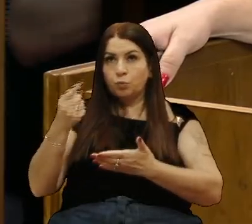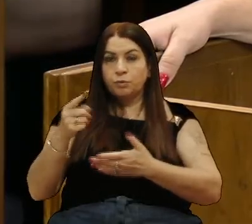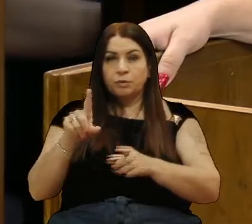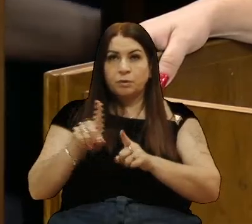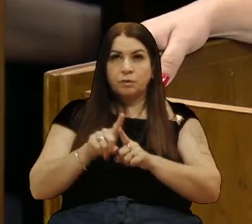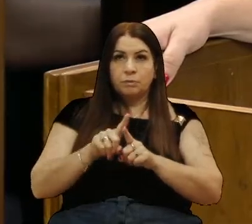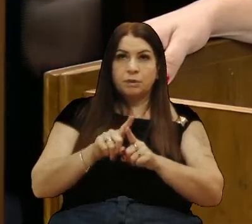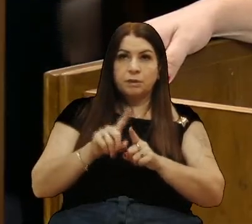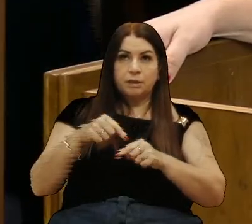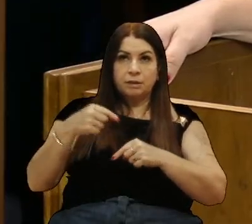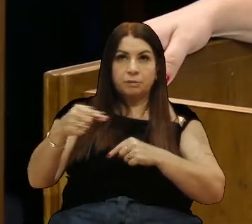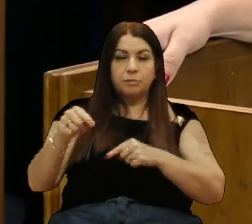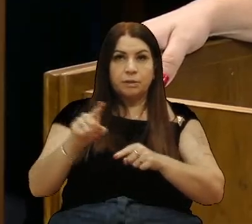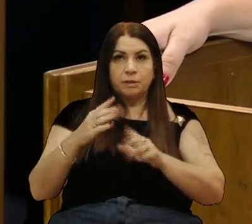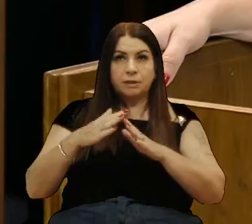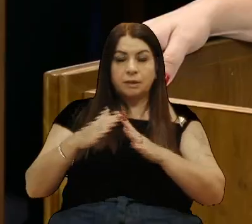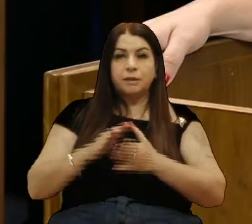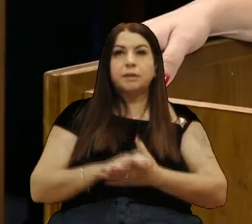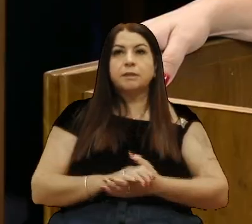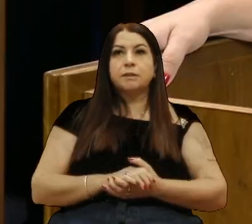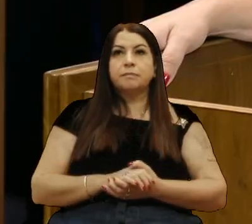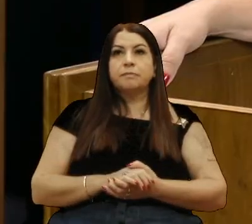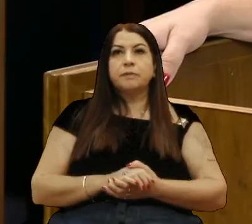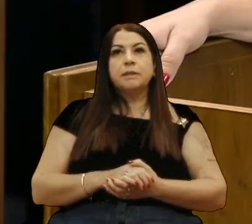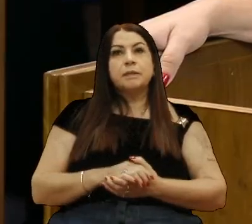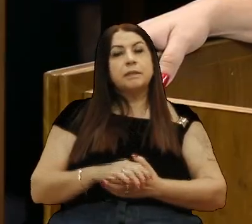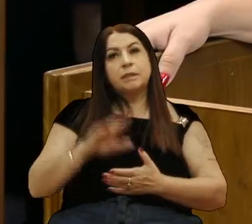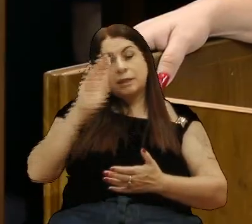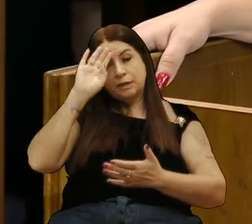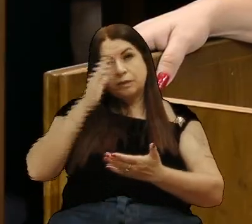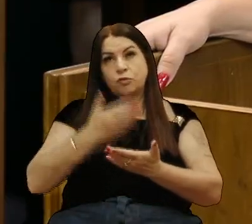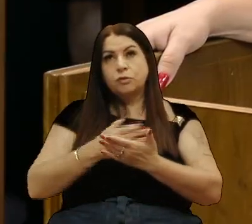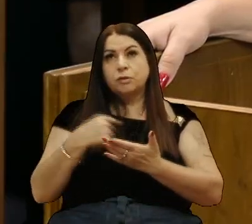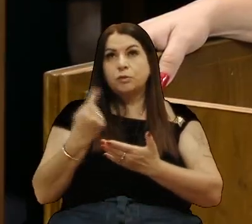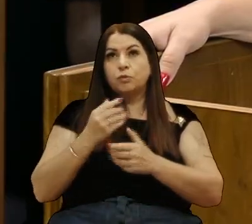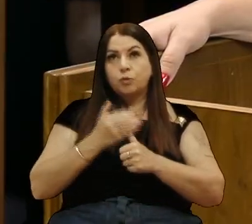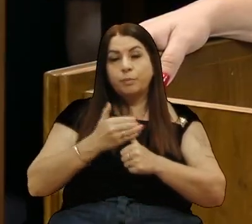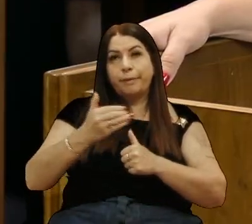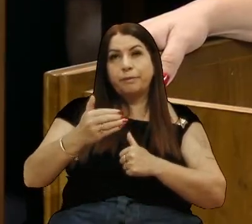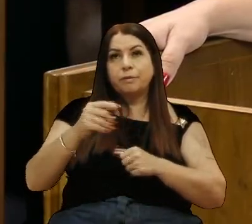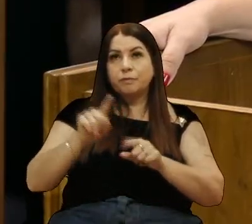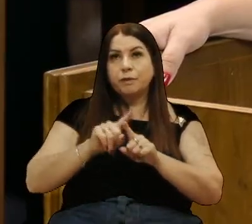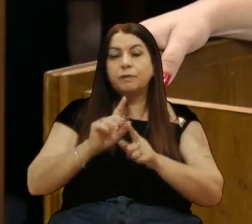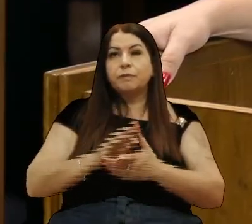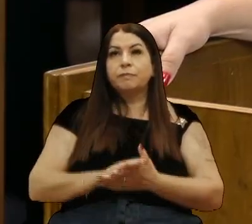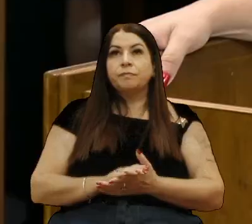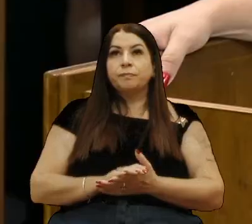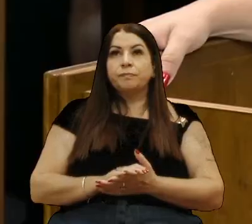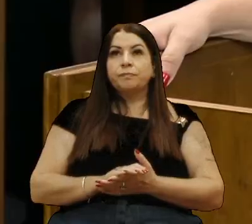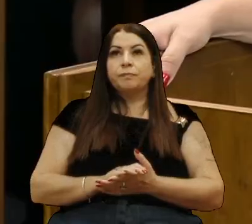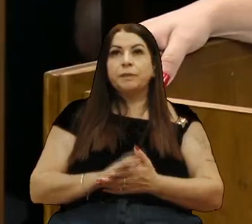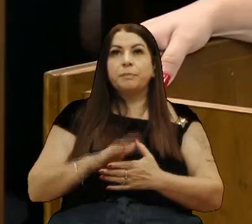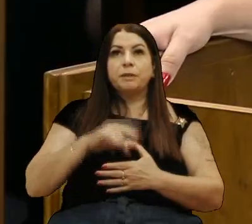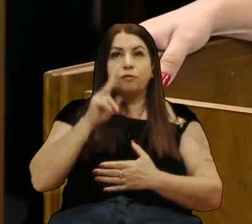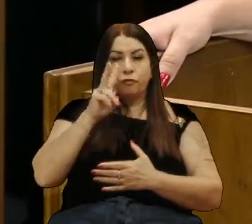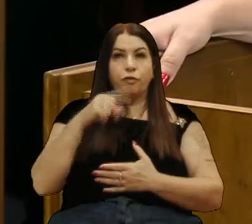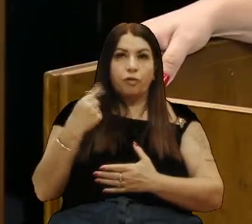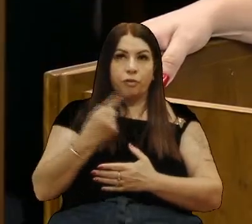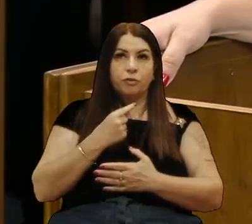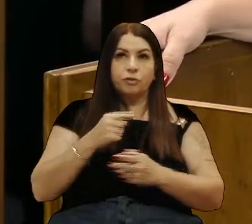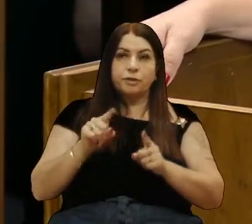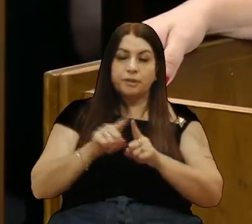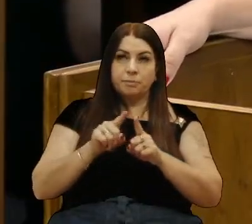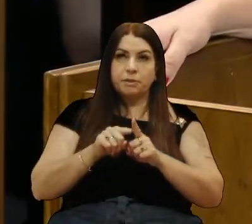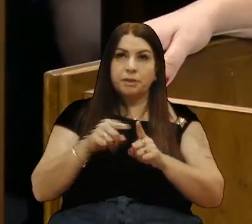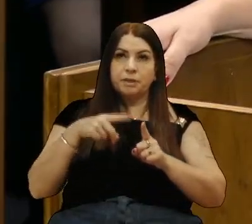estão tramitando na casa e, assim, a gente acredita que o nosso mandato vai ficando mais forte. Além disso,